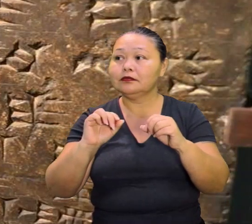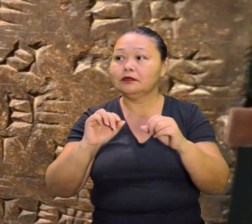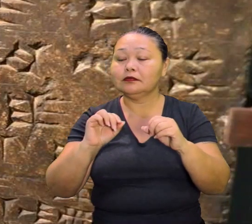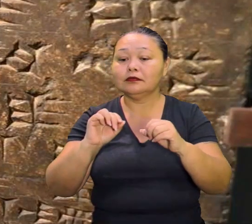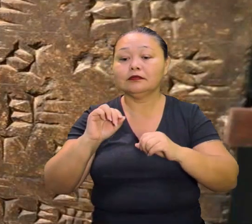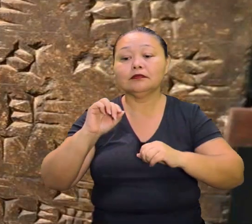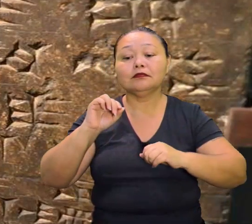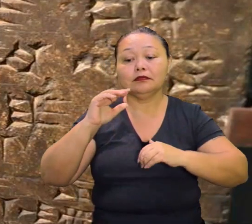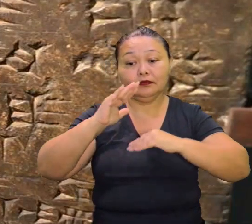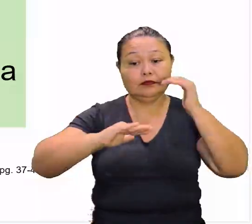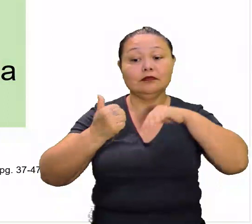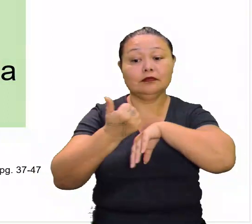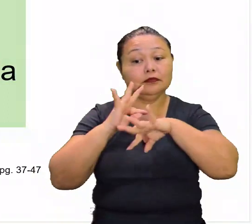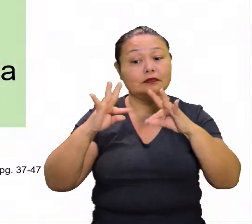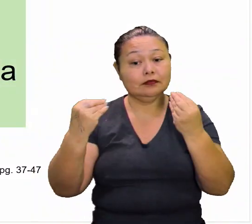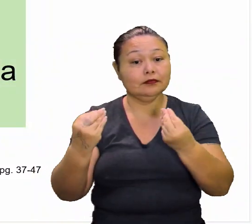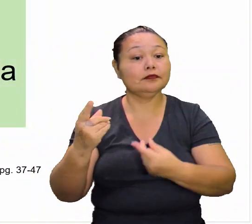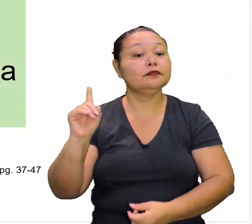profissionais para tudo, né?